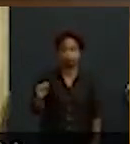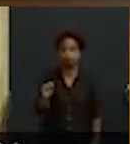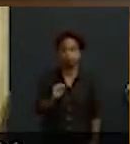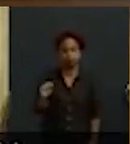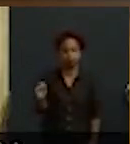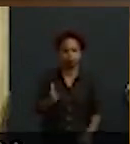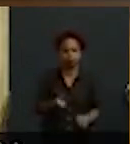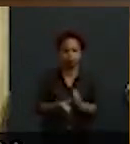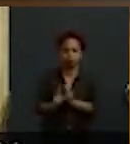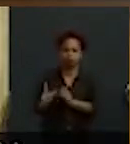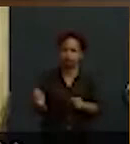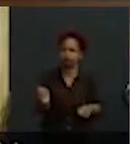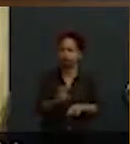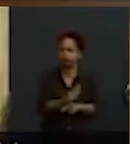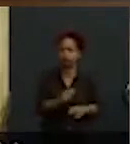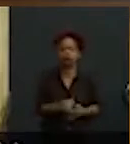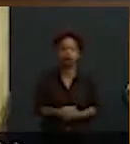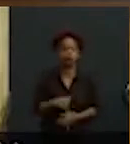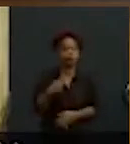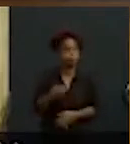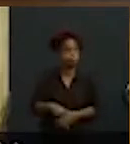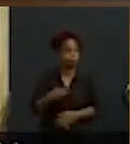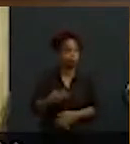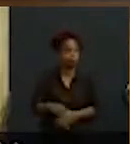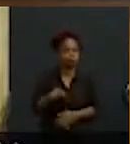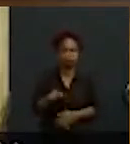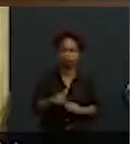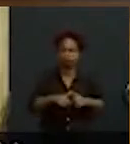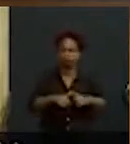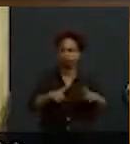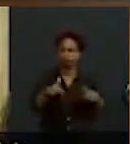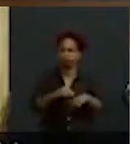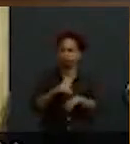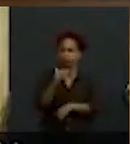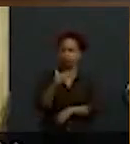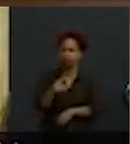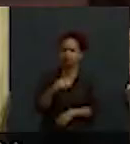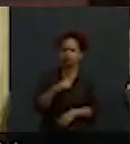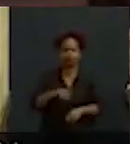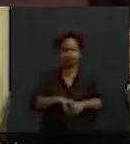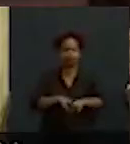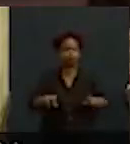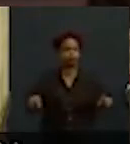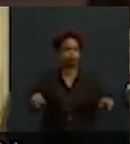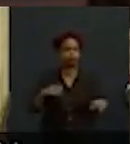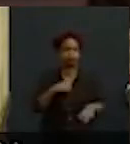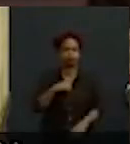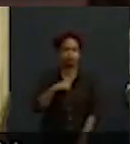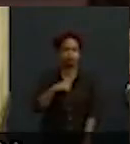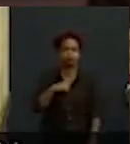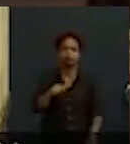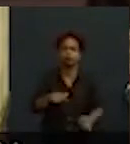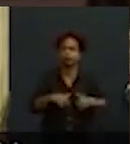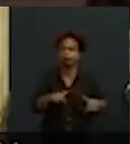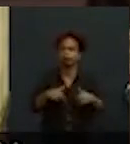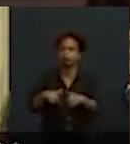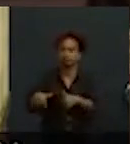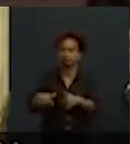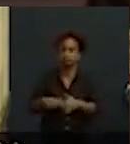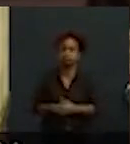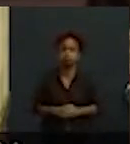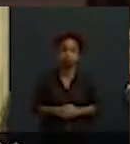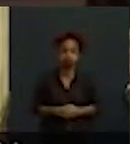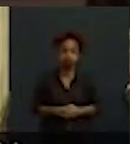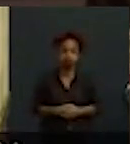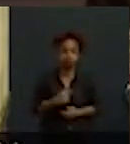1988. Nesta instituição, atuou em mais de uma dezena de órgãos de execução, quer